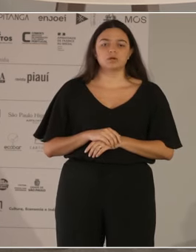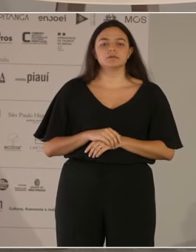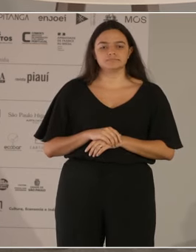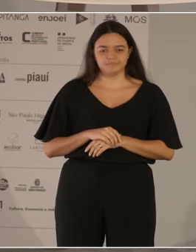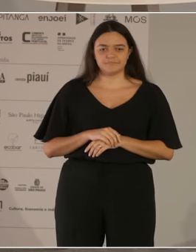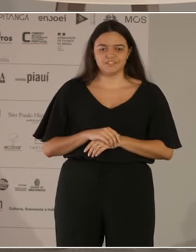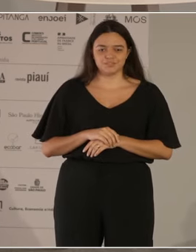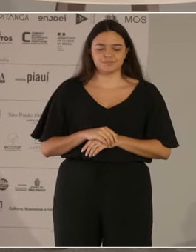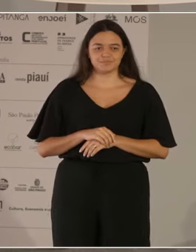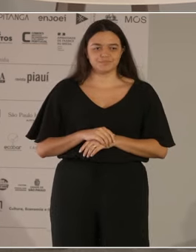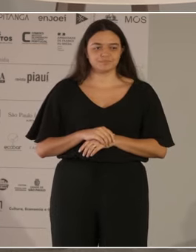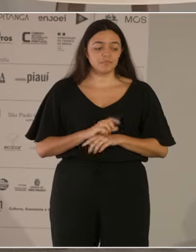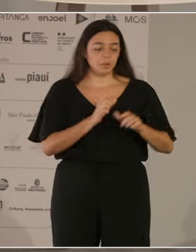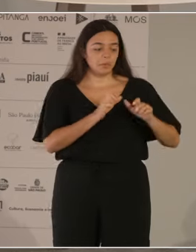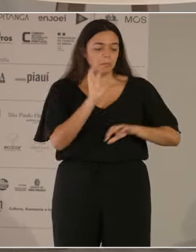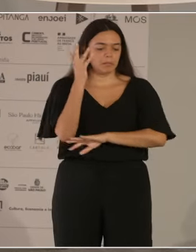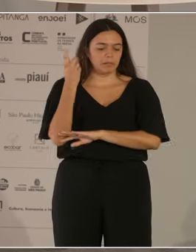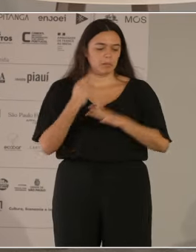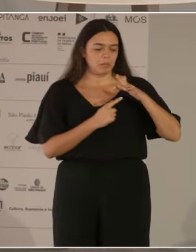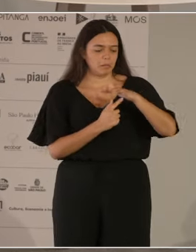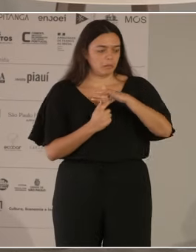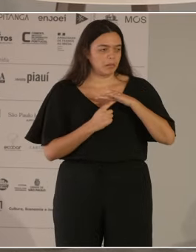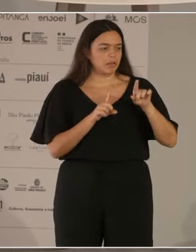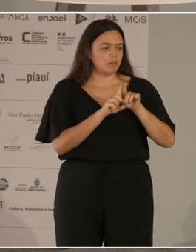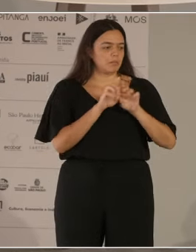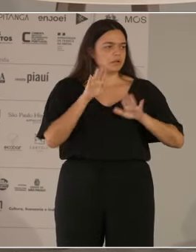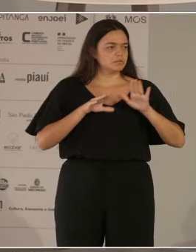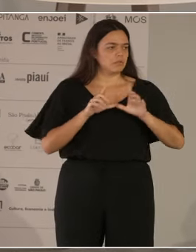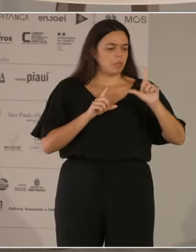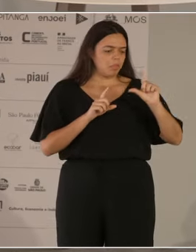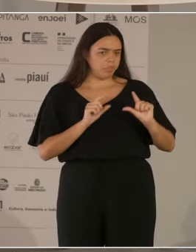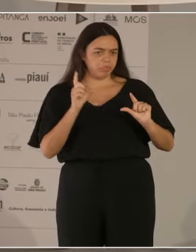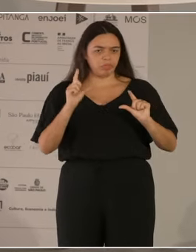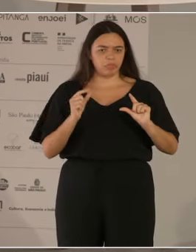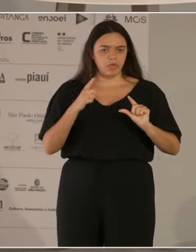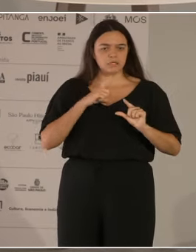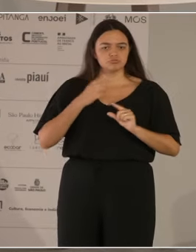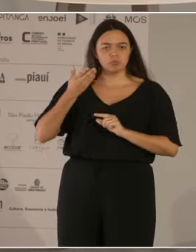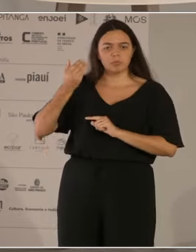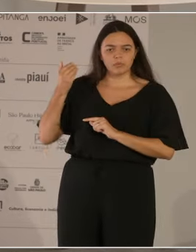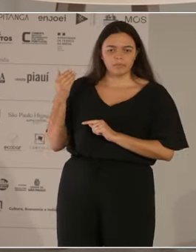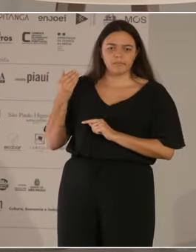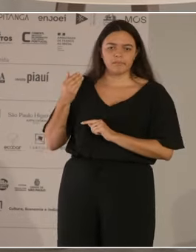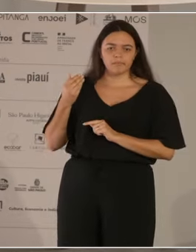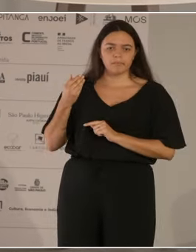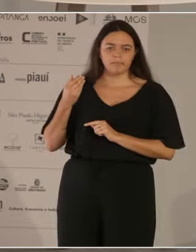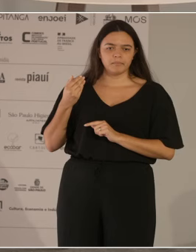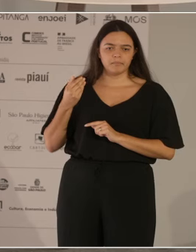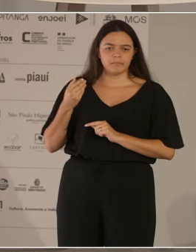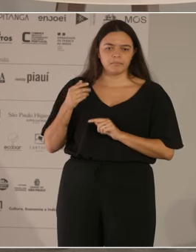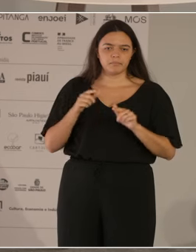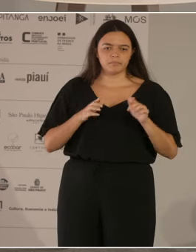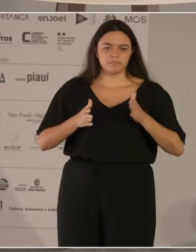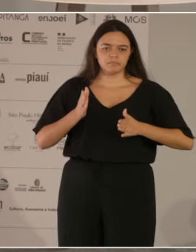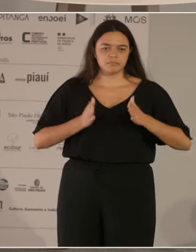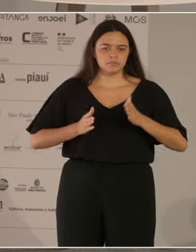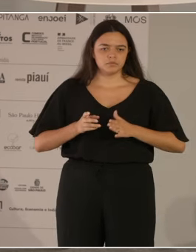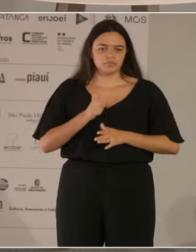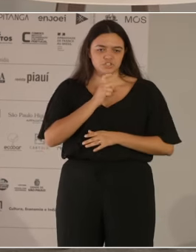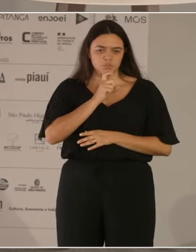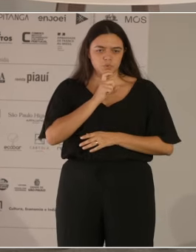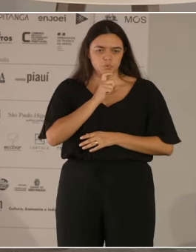condições climáticas e ambientais amenas, né, em relação ao que a gente tinha antes, que era o Pleistoceno, era do gelo, né, a última era do gelo que a gente